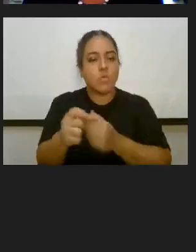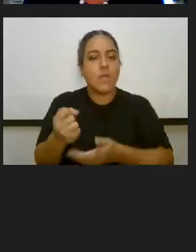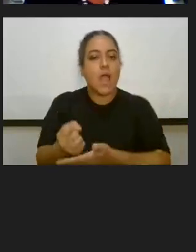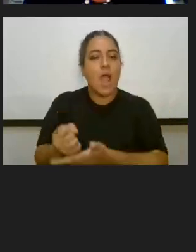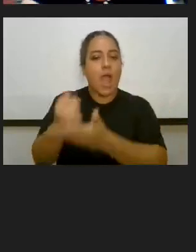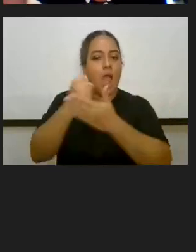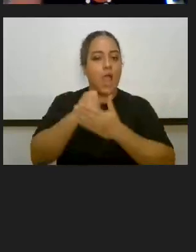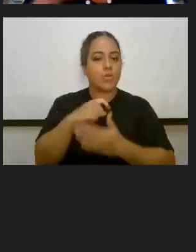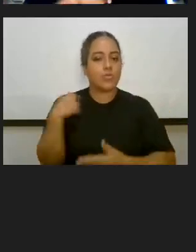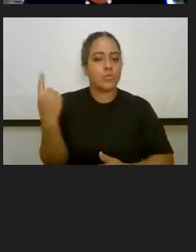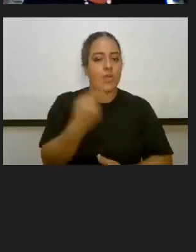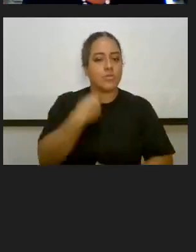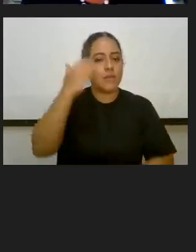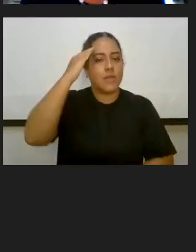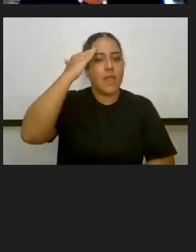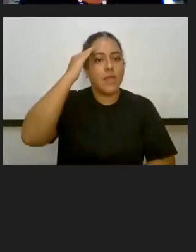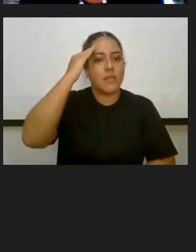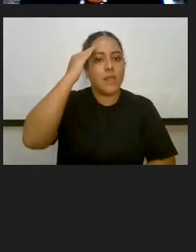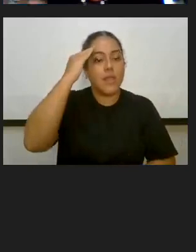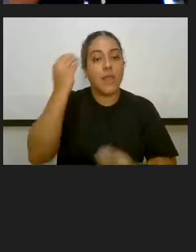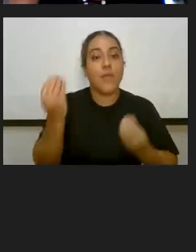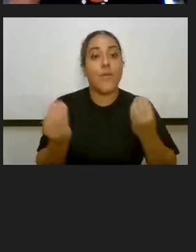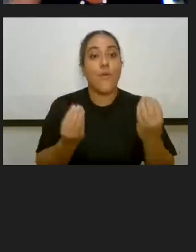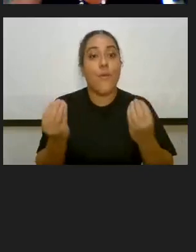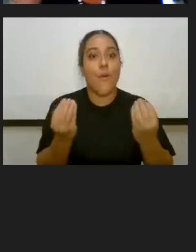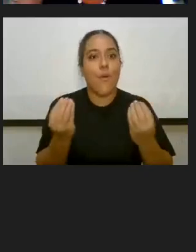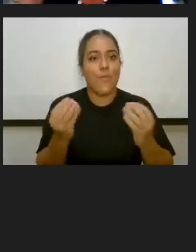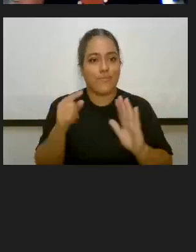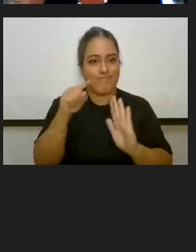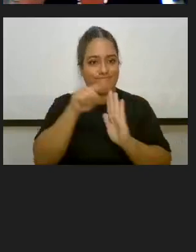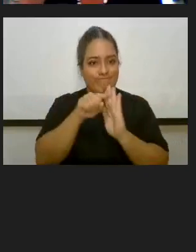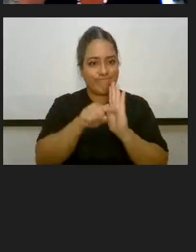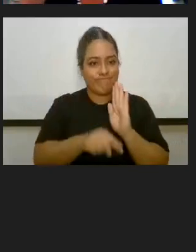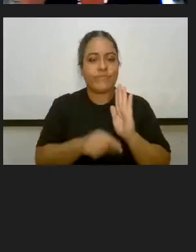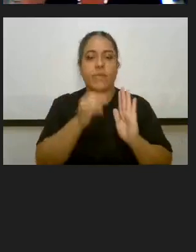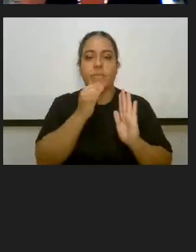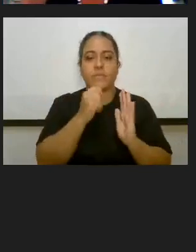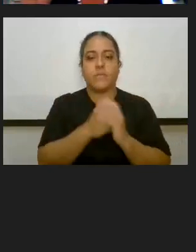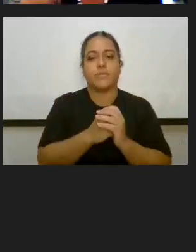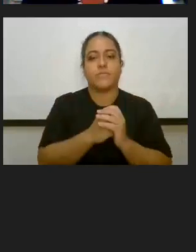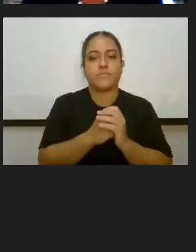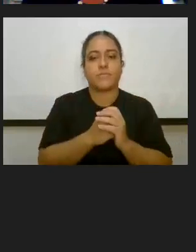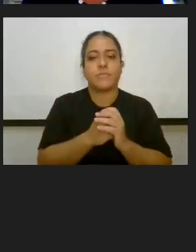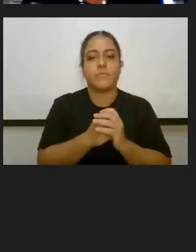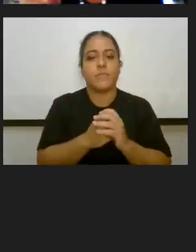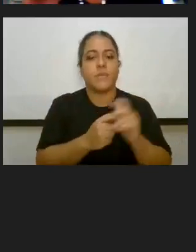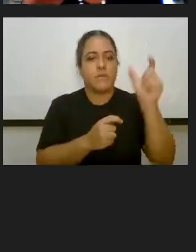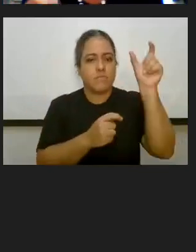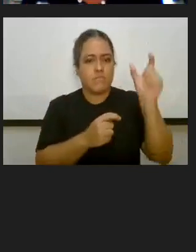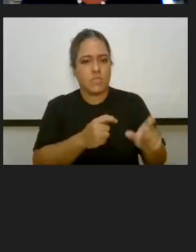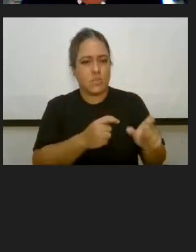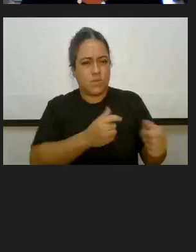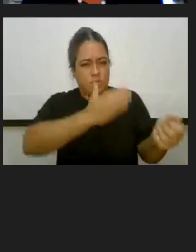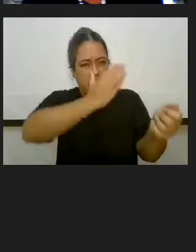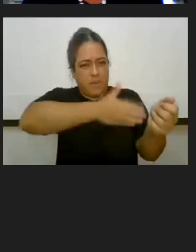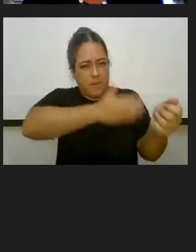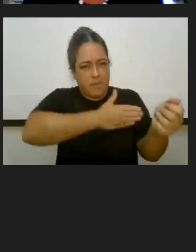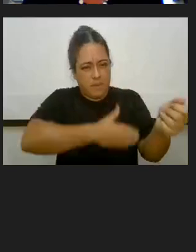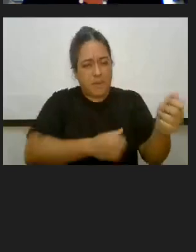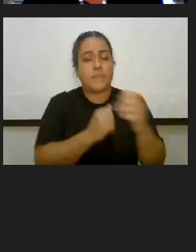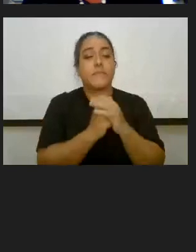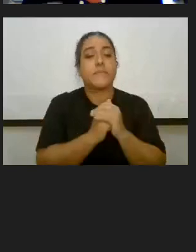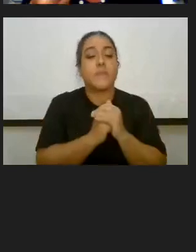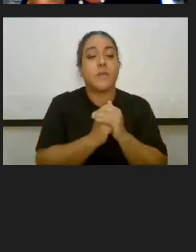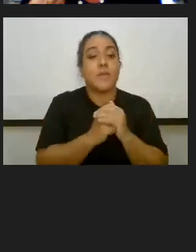olhar para essas questões como de autolesão, de uma maneira